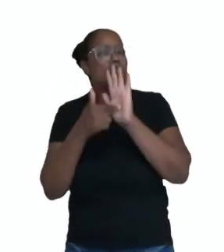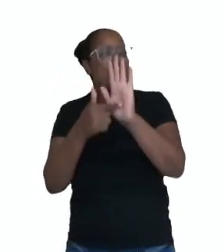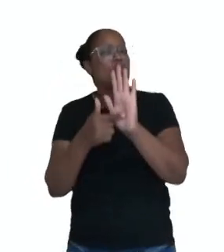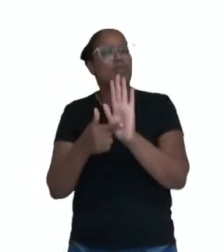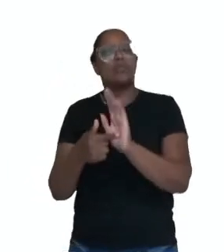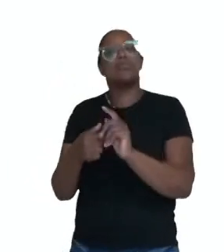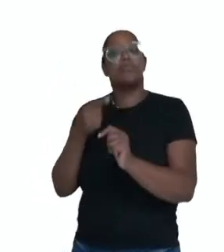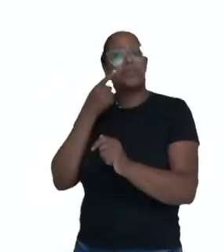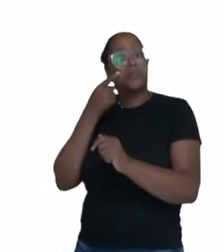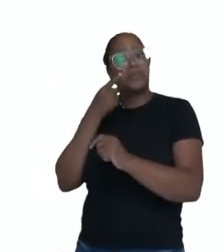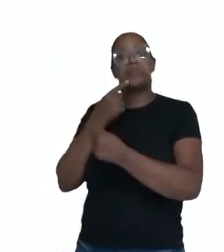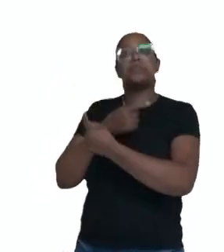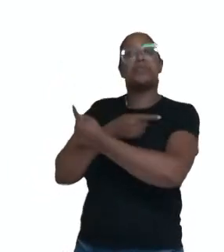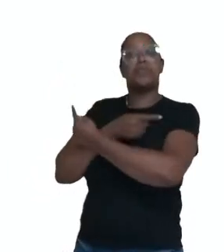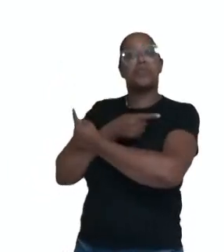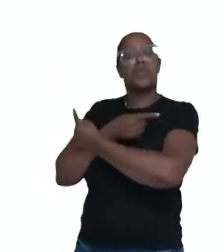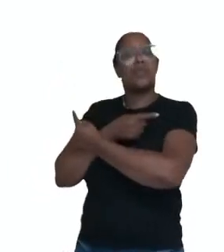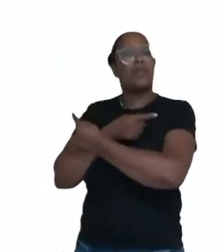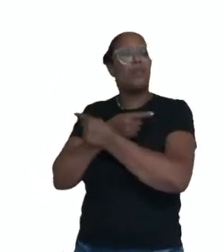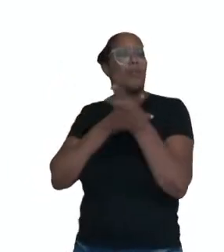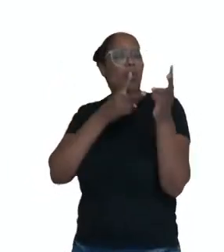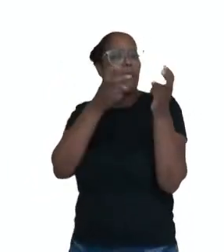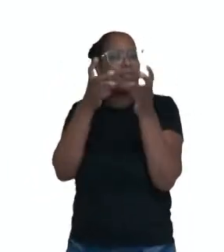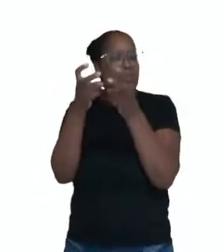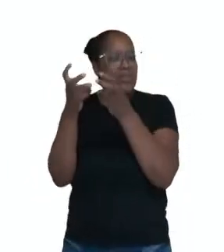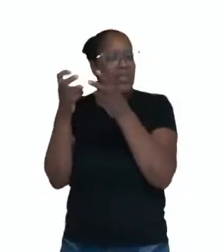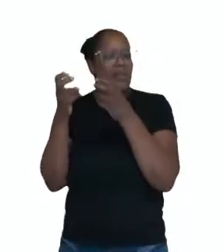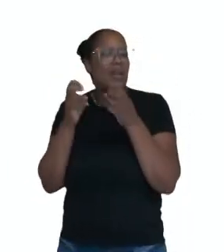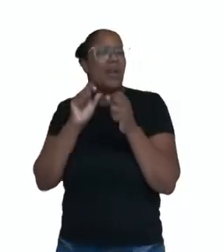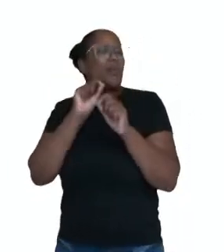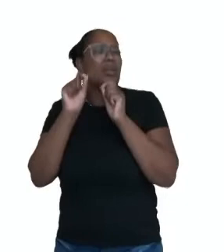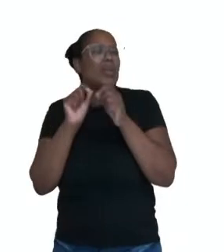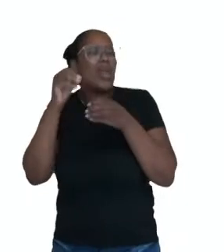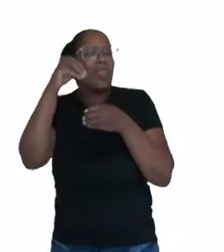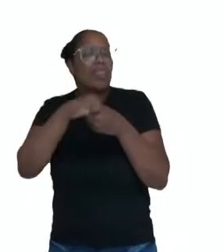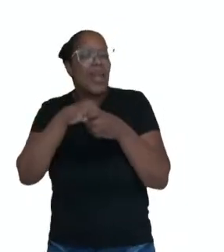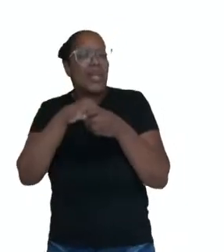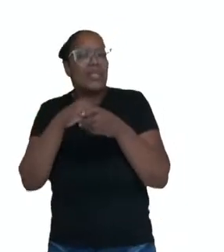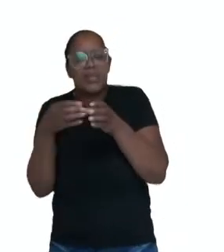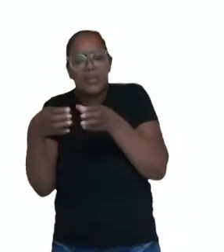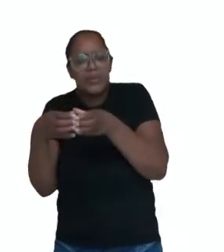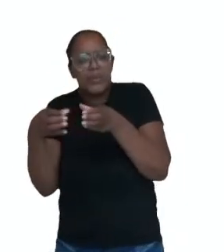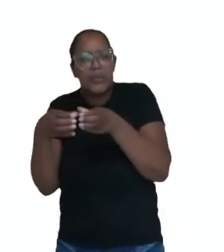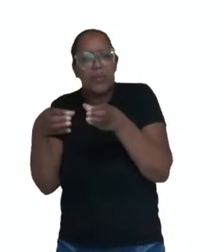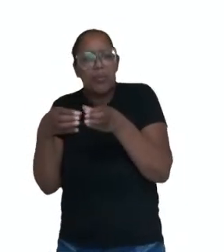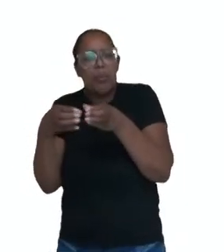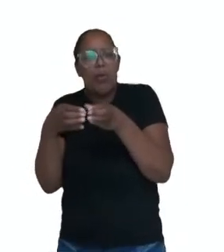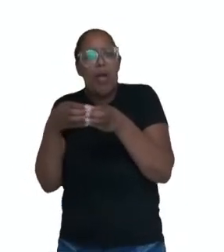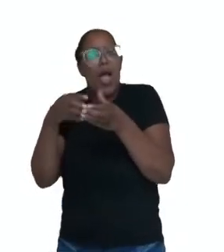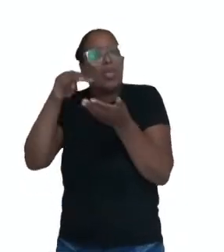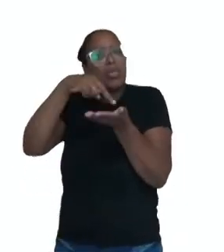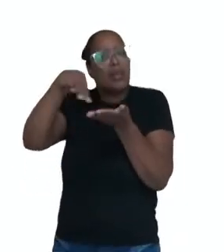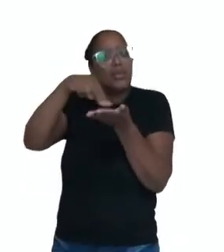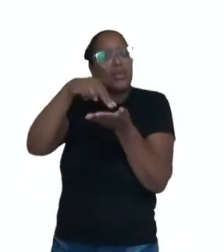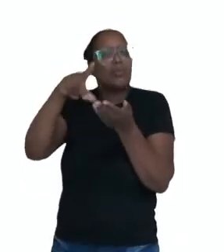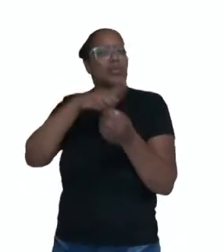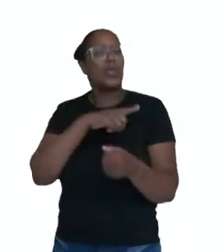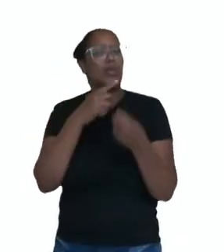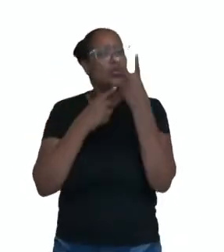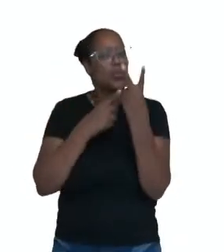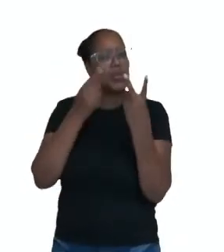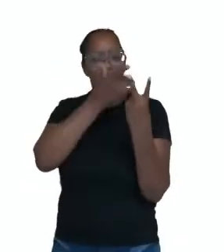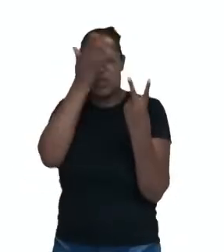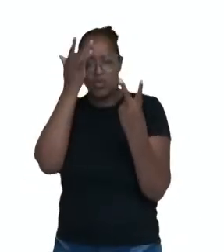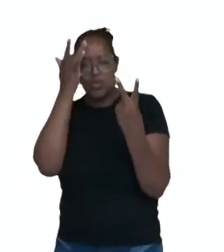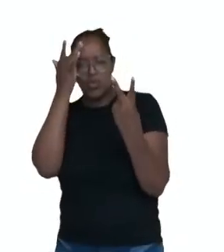Vamos ver se a gente consegue identificar alguns elementos aí na nossa roda. Primeiro, claro, os dois capoeiristas, né?